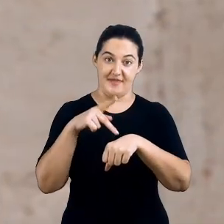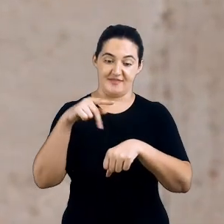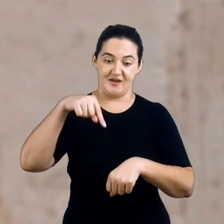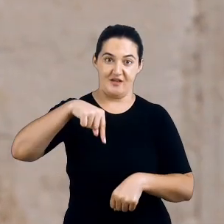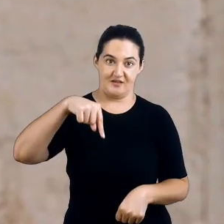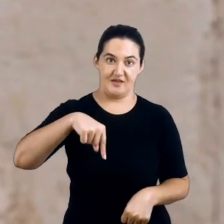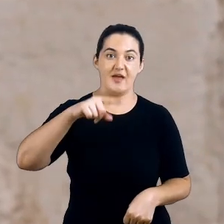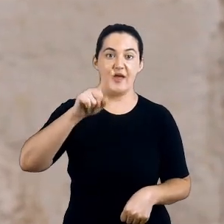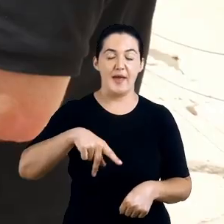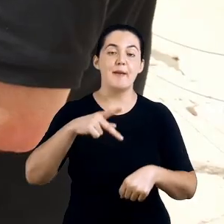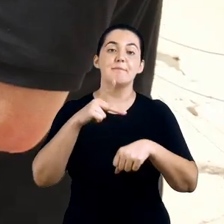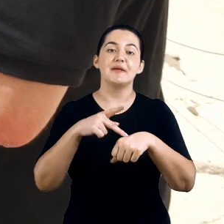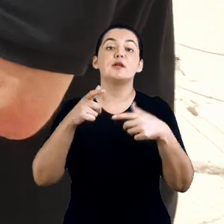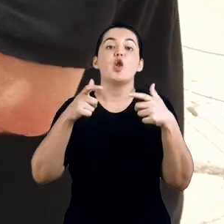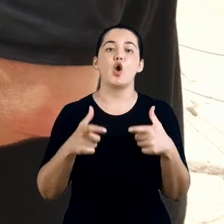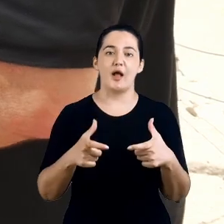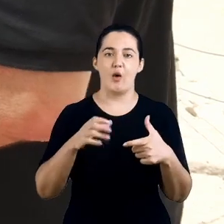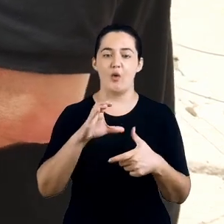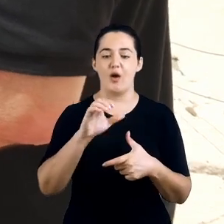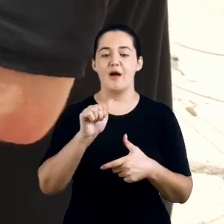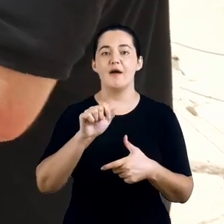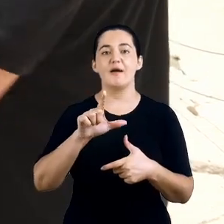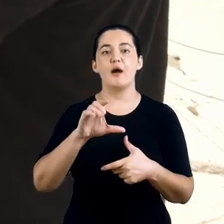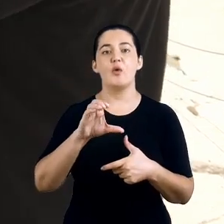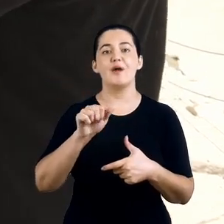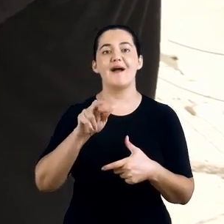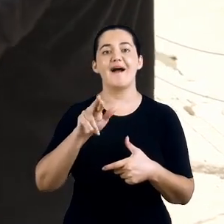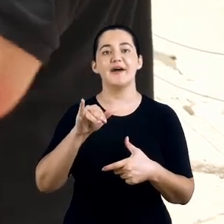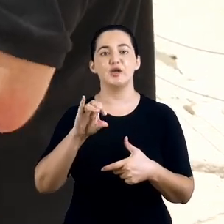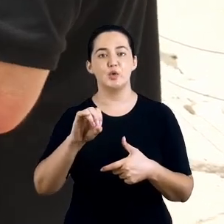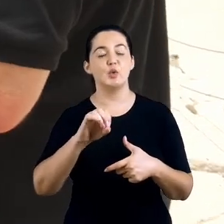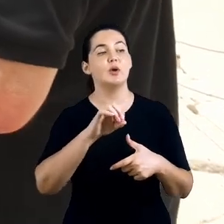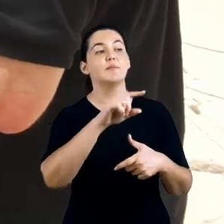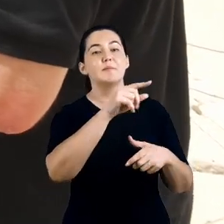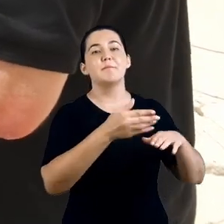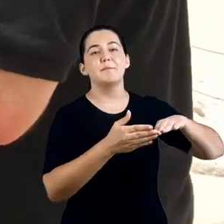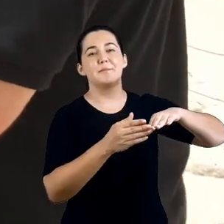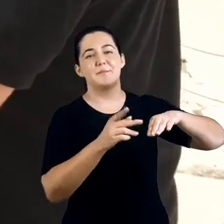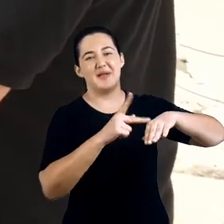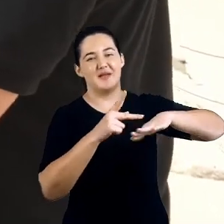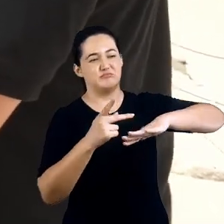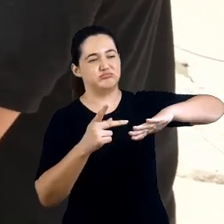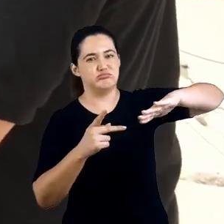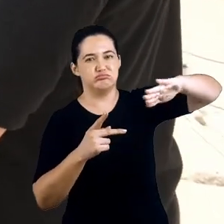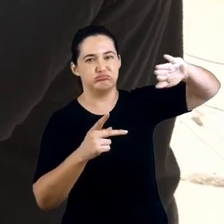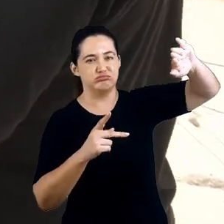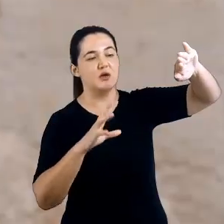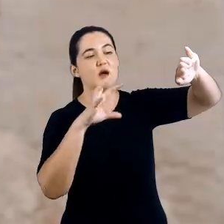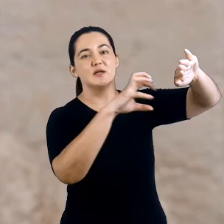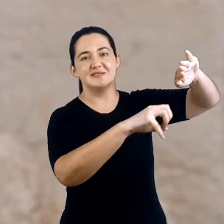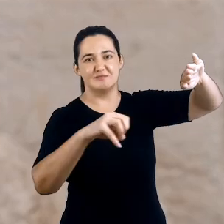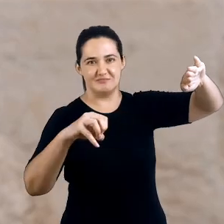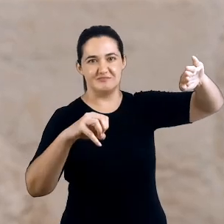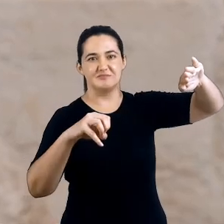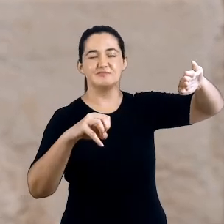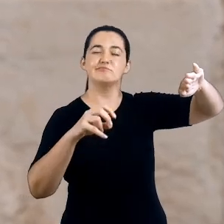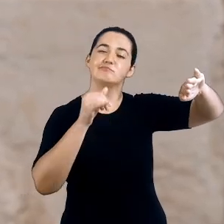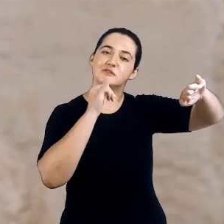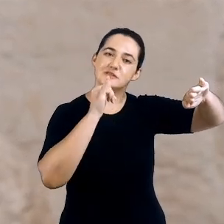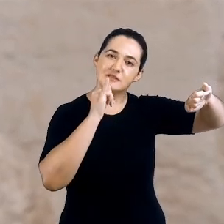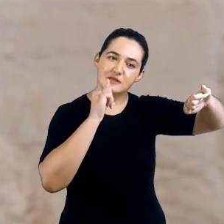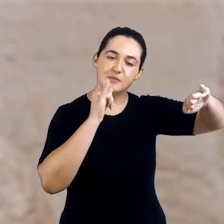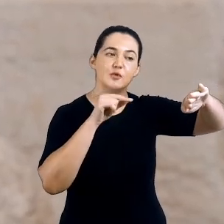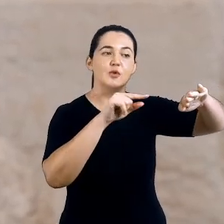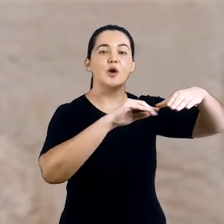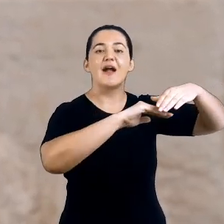aqui são basicamente pedras locais, calcários extraídas em pedreiras em torno de Jerusalém. Sabemos que algumas delas foram extraídas,